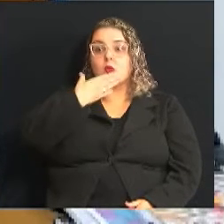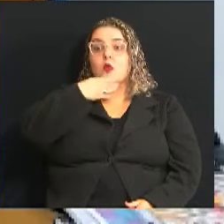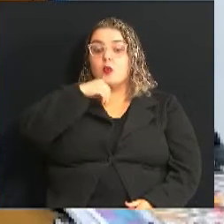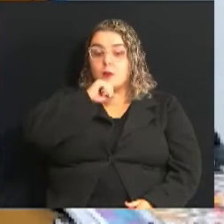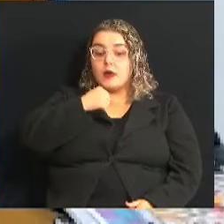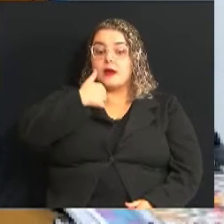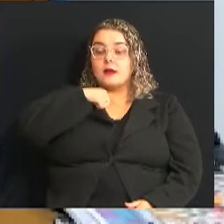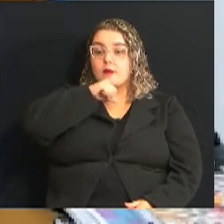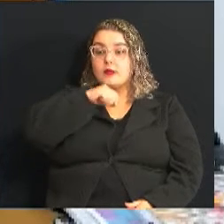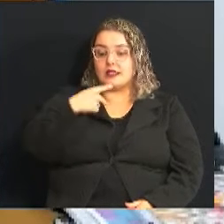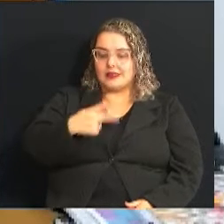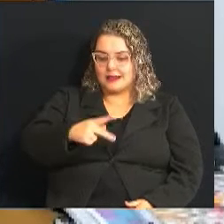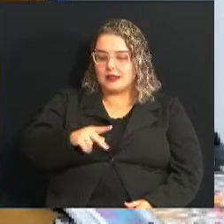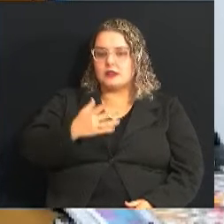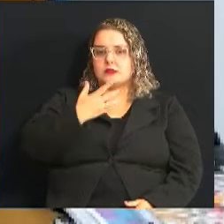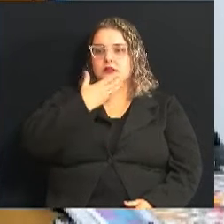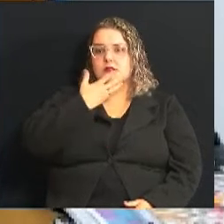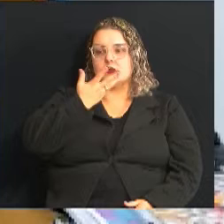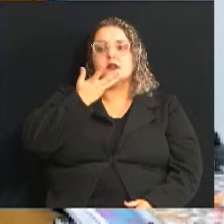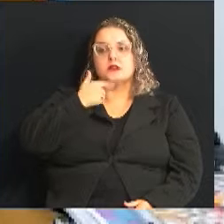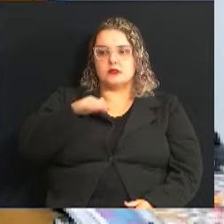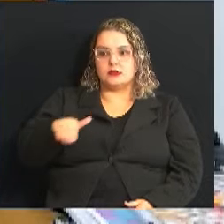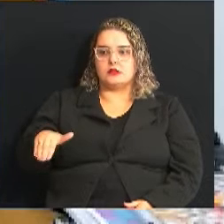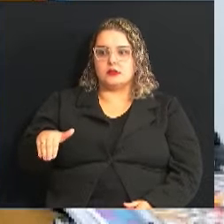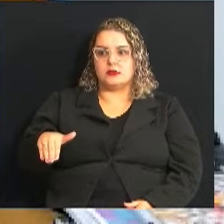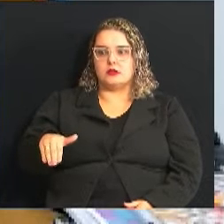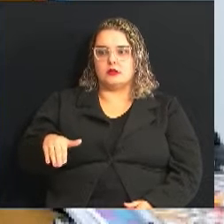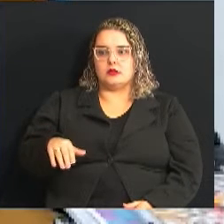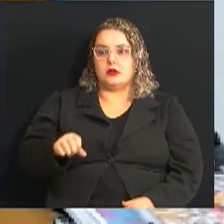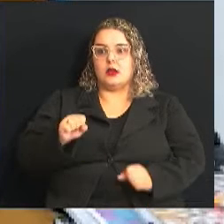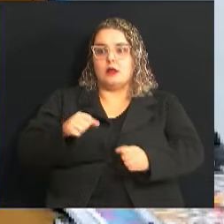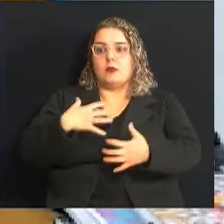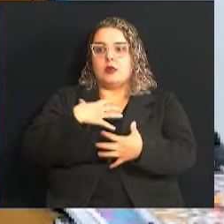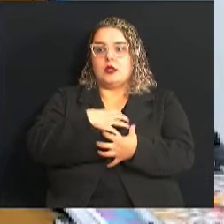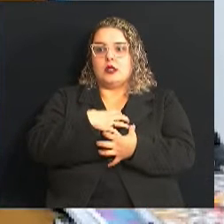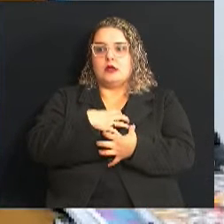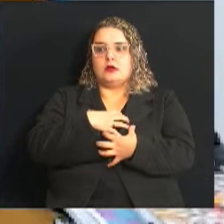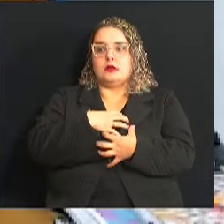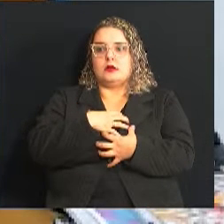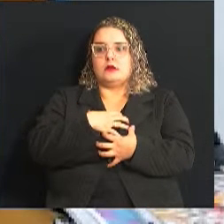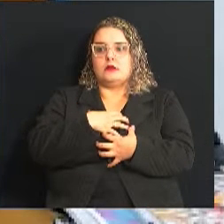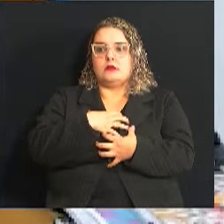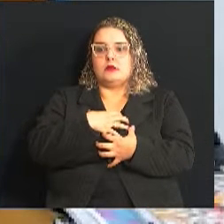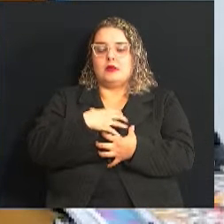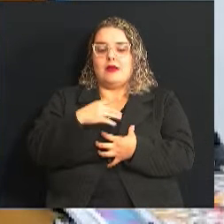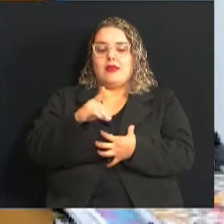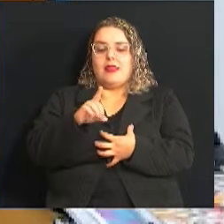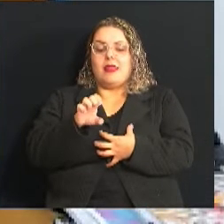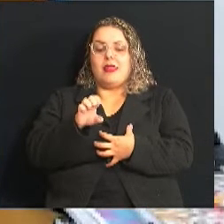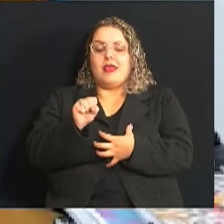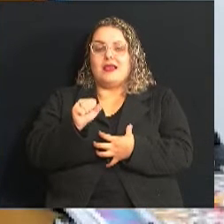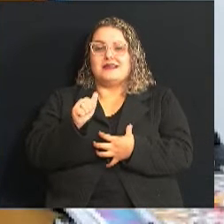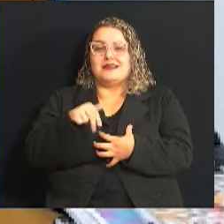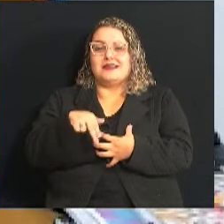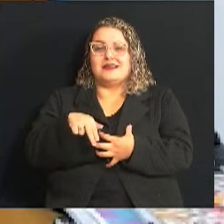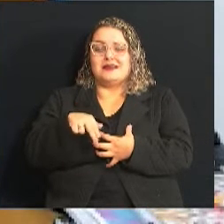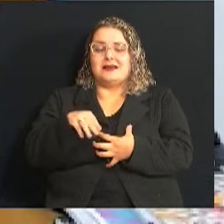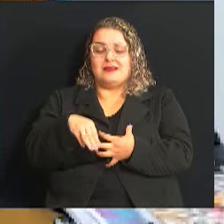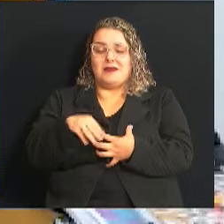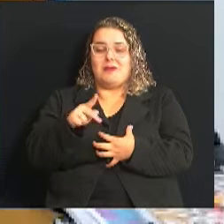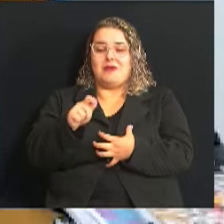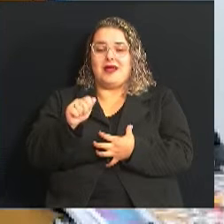criança, a criança, ela pode se sentir muito desamparada. Então, esse tutor, essa